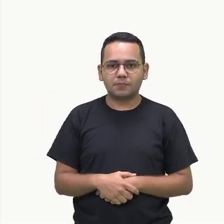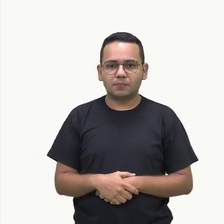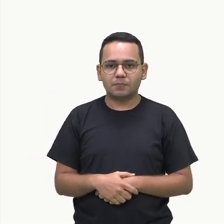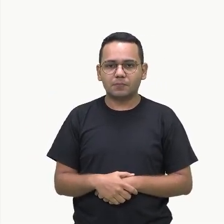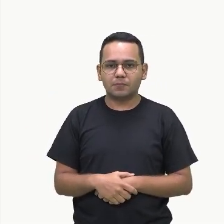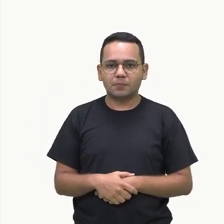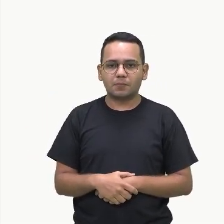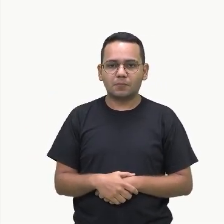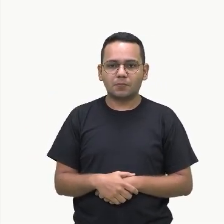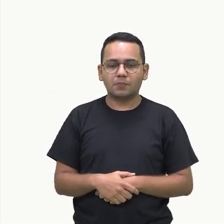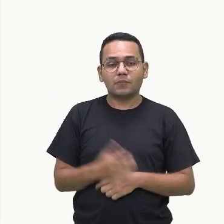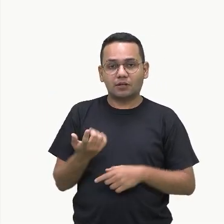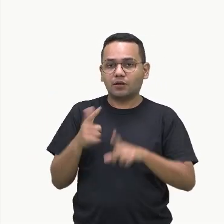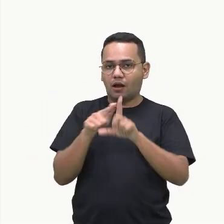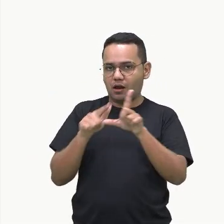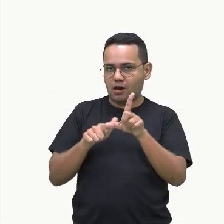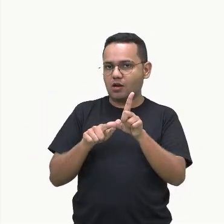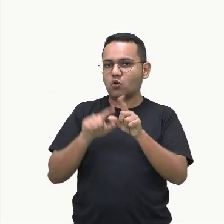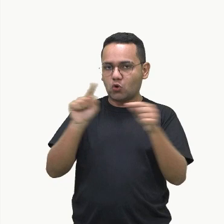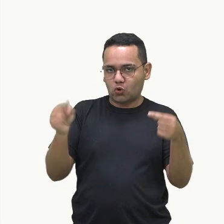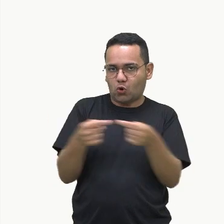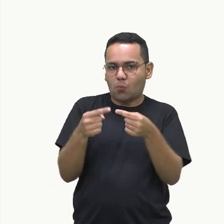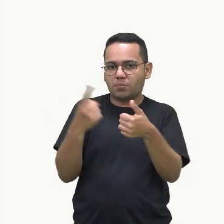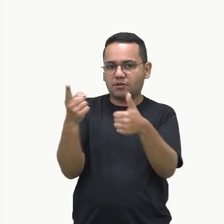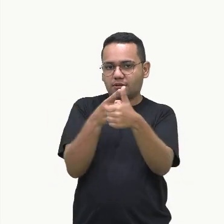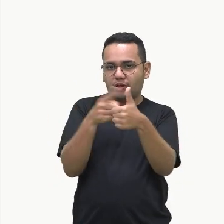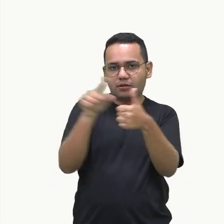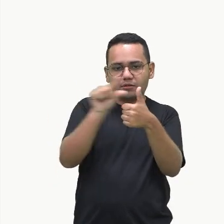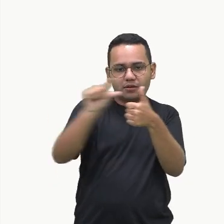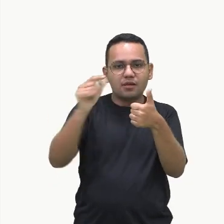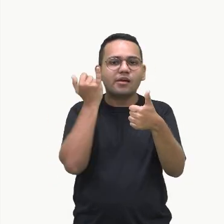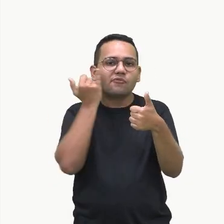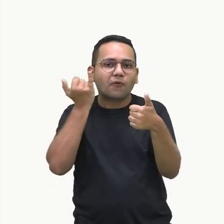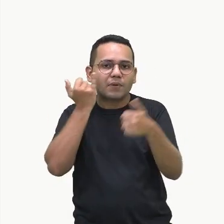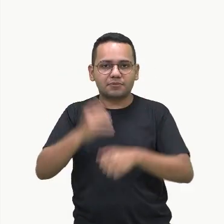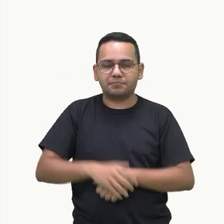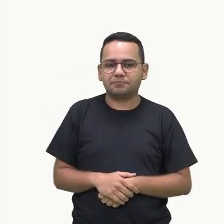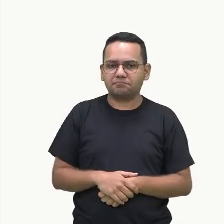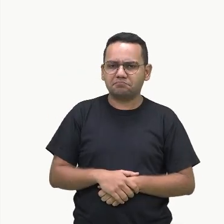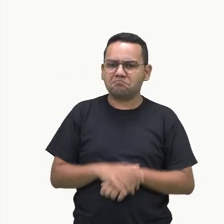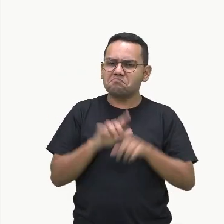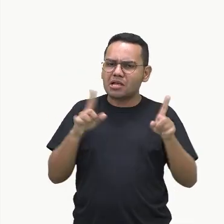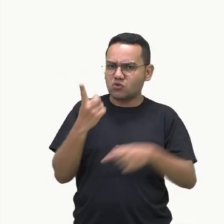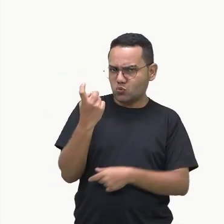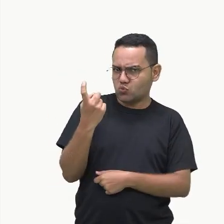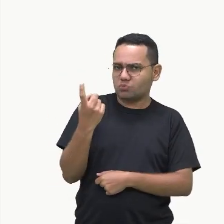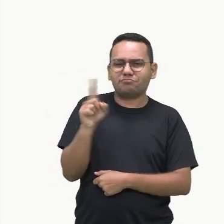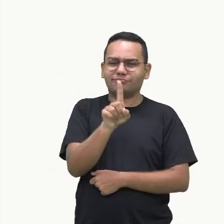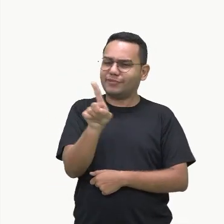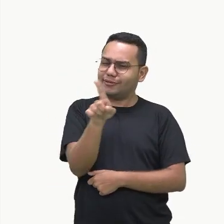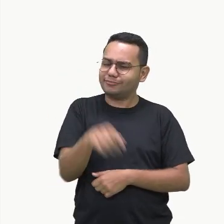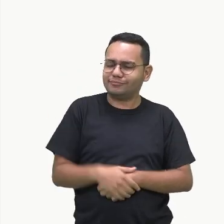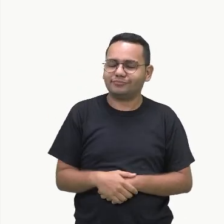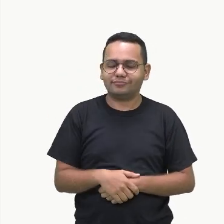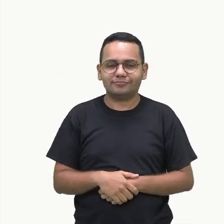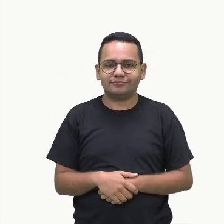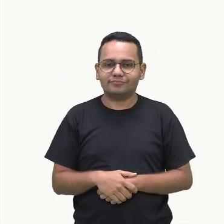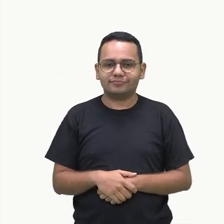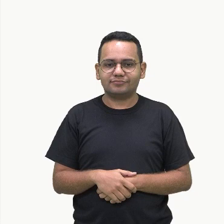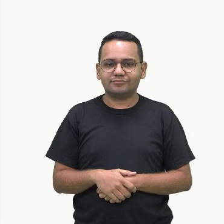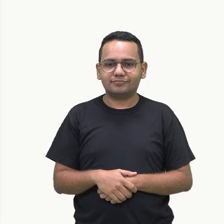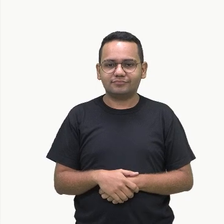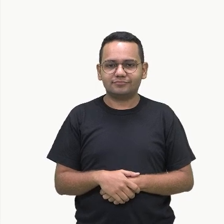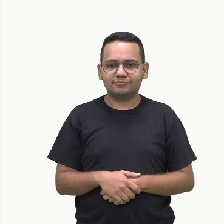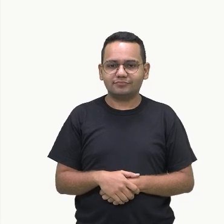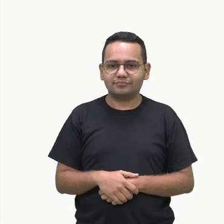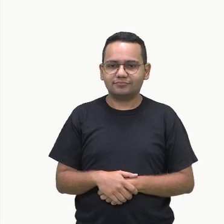primeiros ângulos, que são os ângulos correspondentes. São os únicos? Não, nós vimos na definição que não